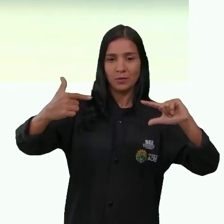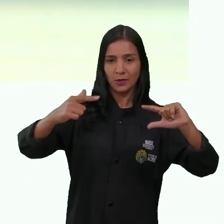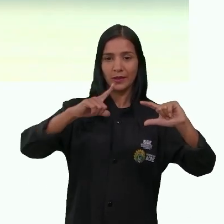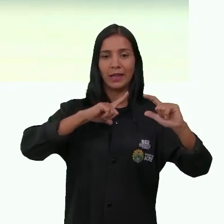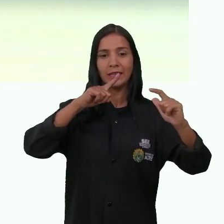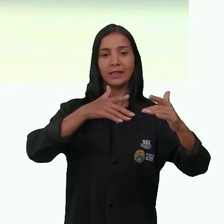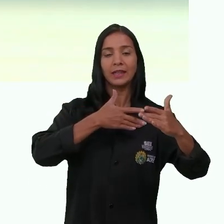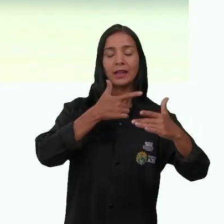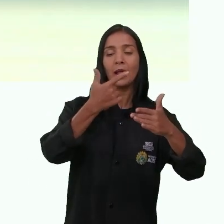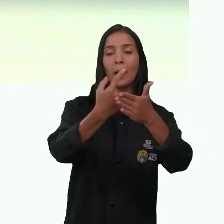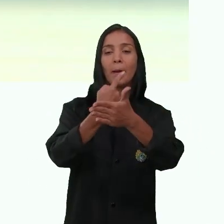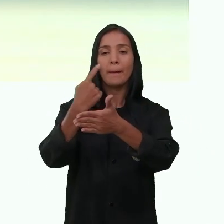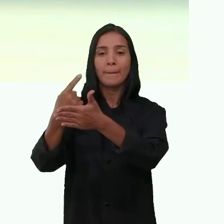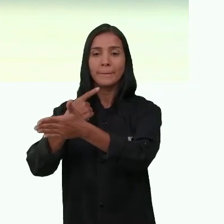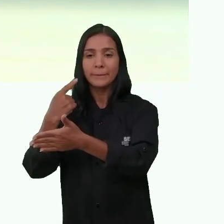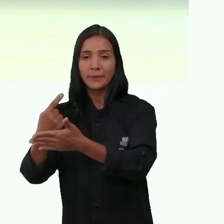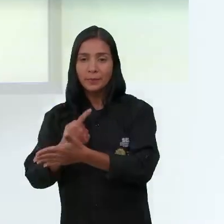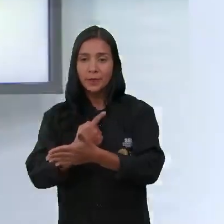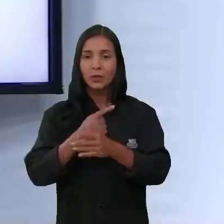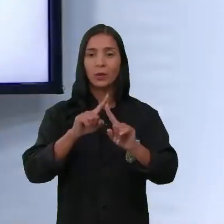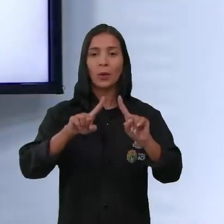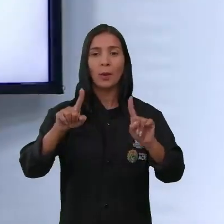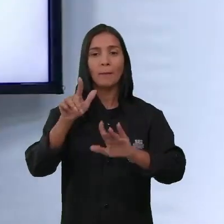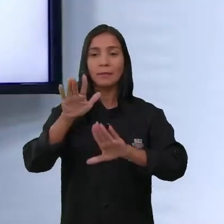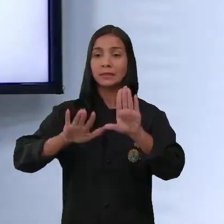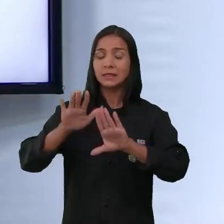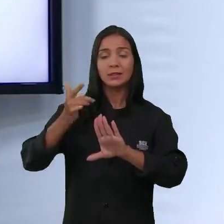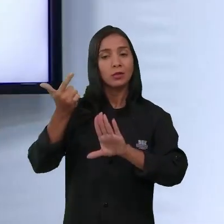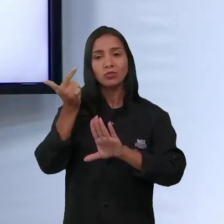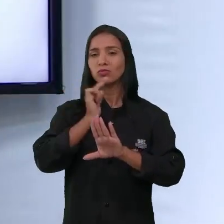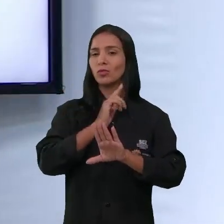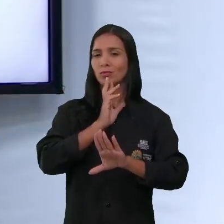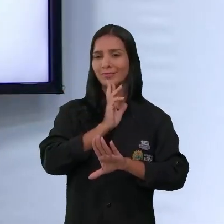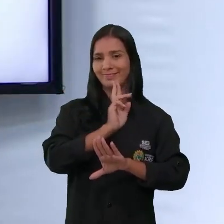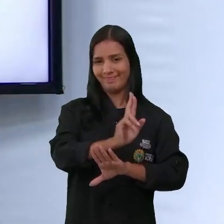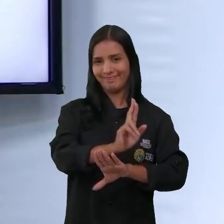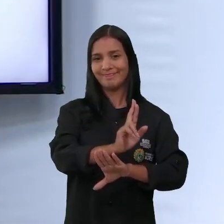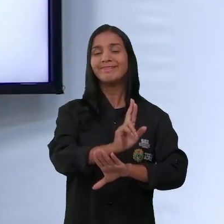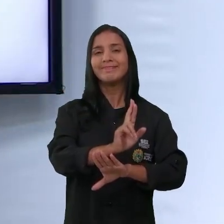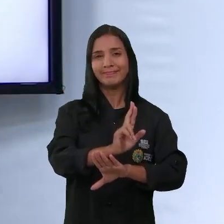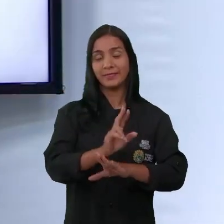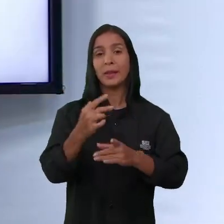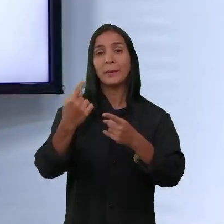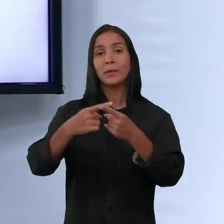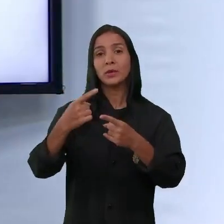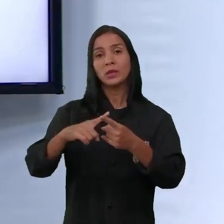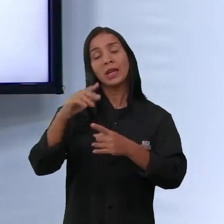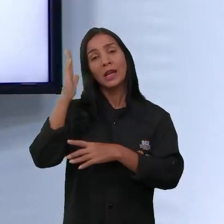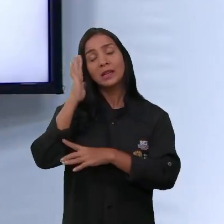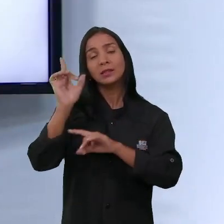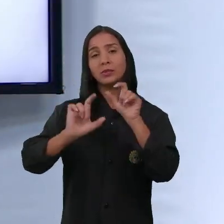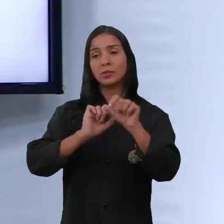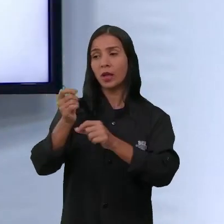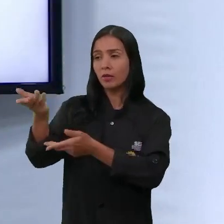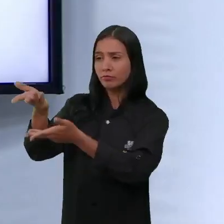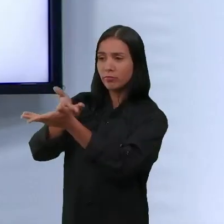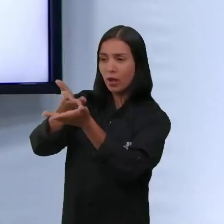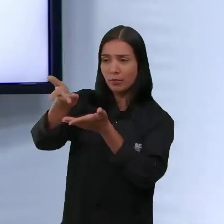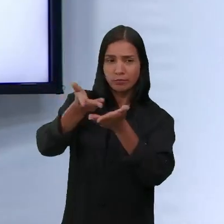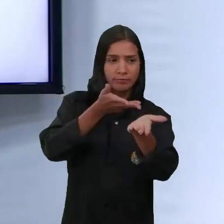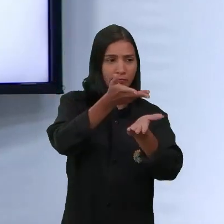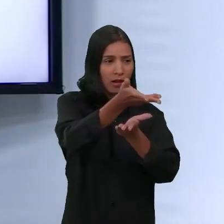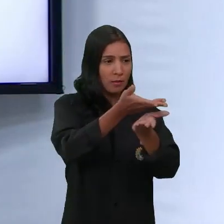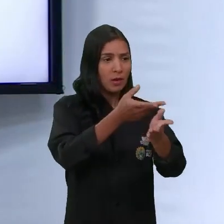têm respostas claras, ou seja, nós sabemos que a convivência social é algo